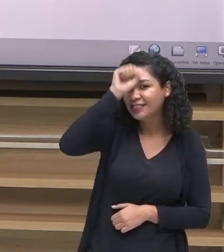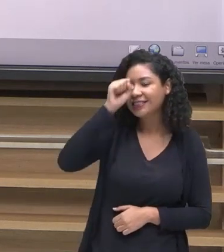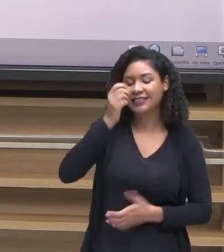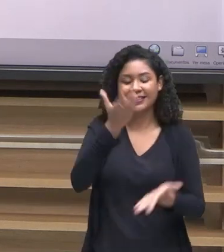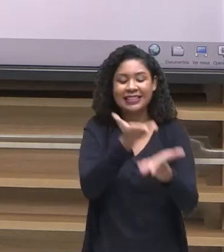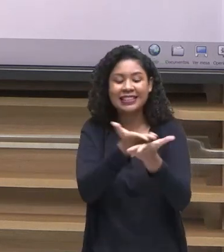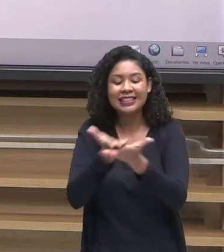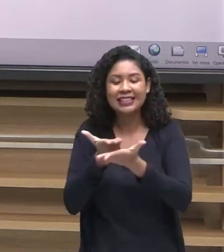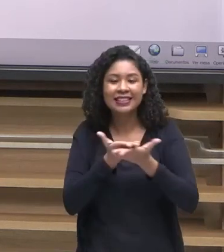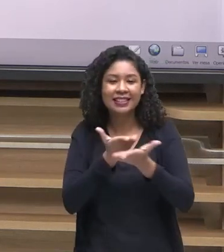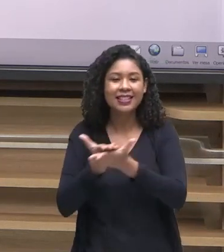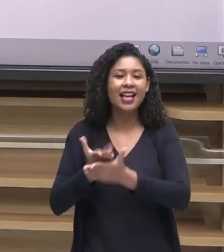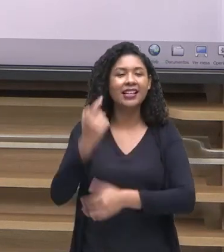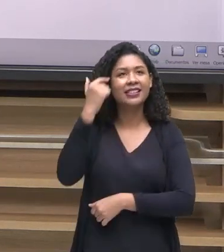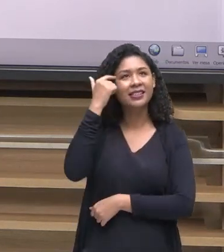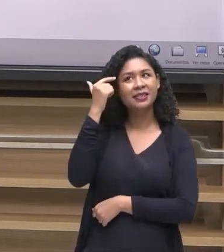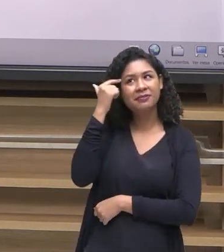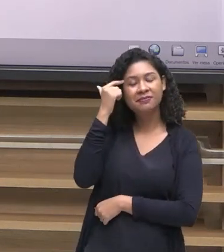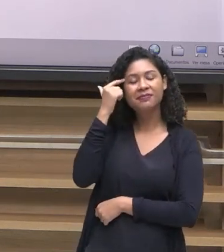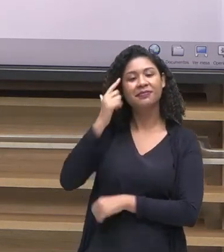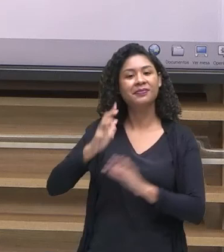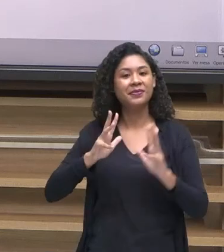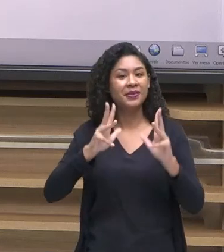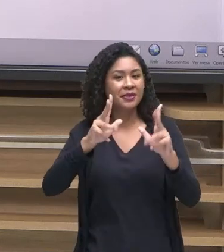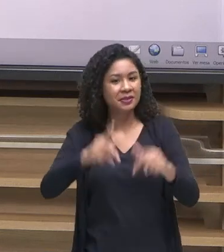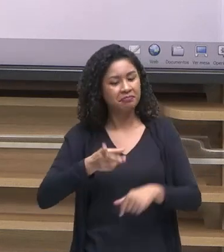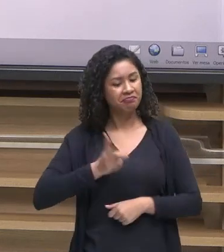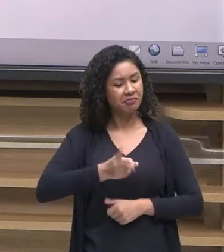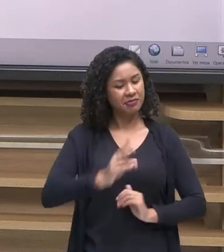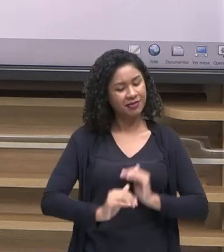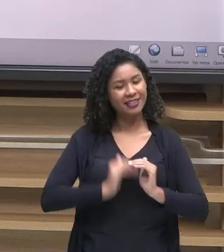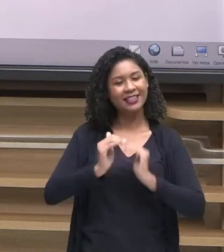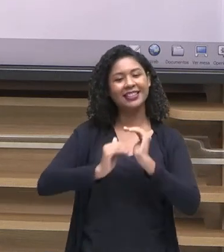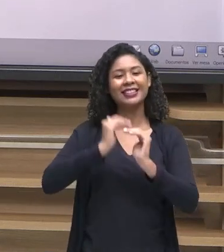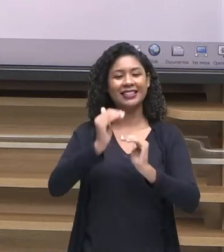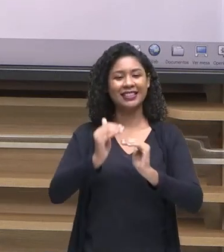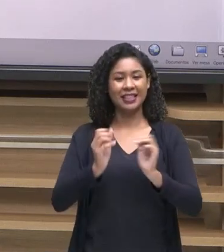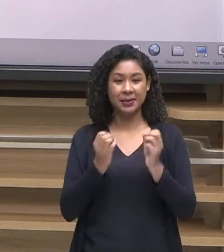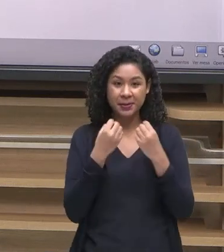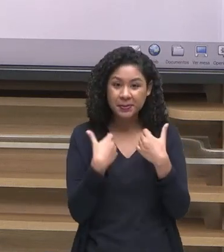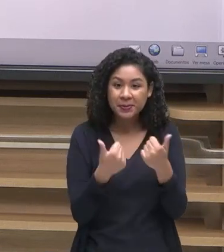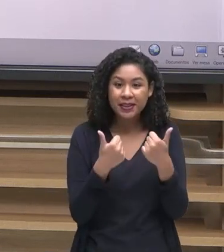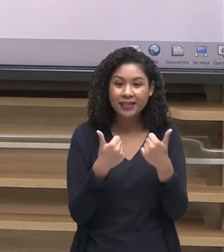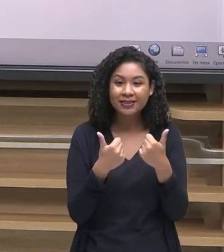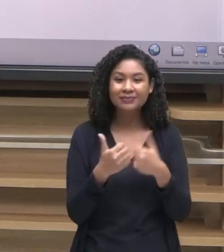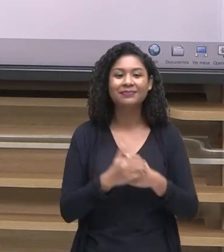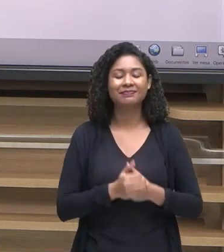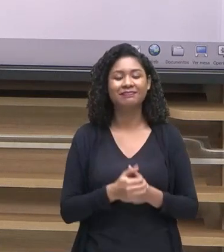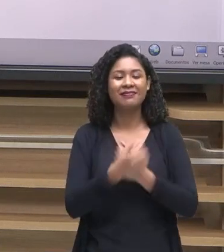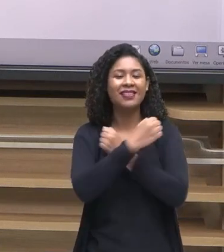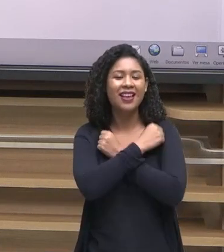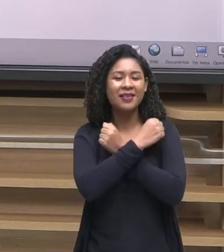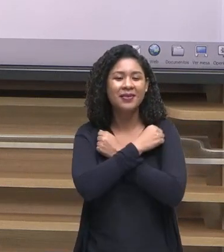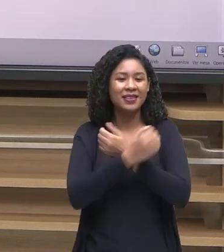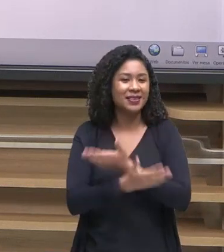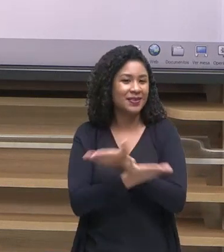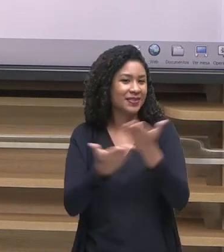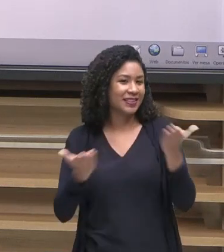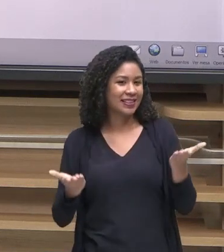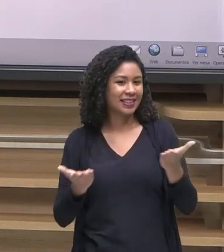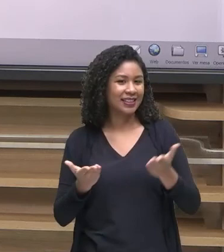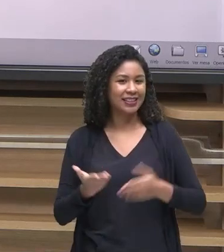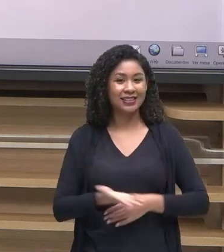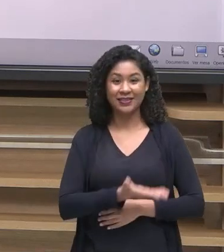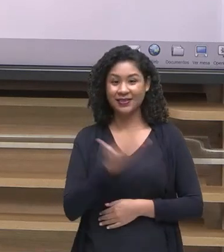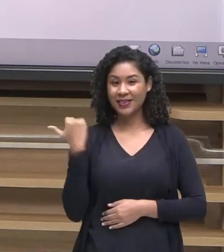aulas, nossas reflexões no decorrer deste ano letivo, tá bom? Então, um grande abraço a todos e todas e vamos